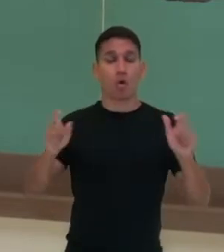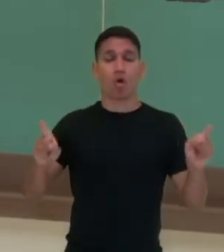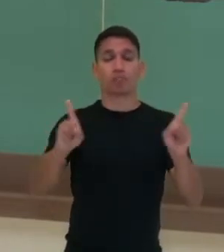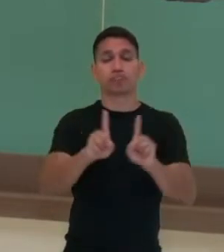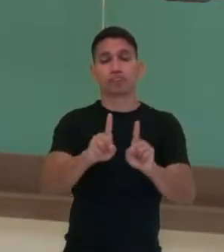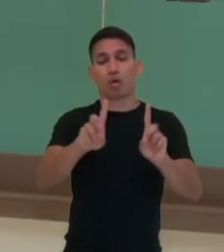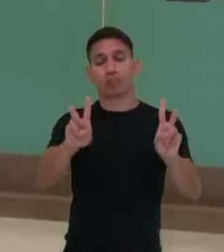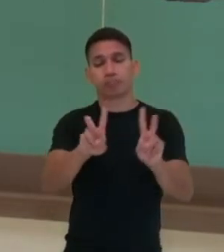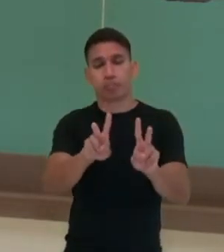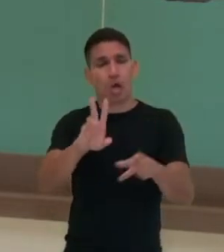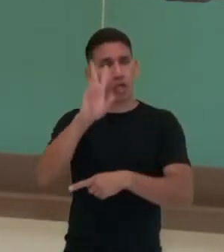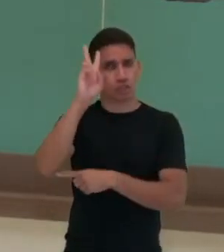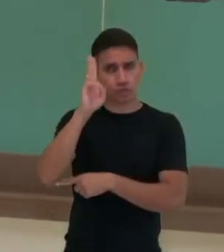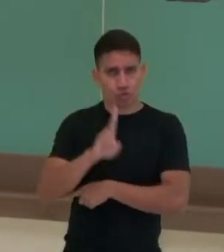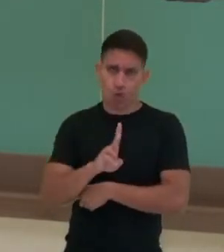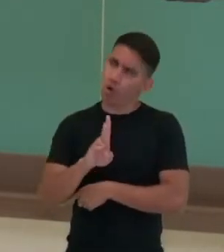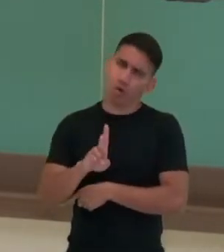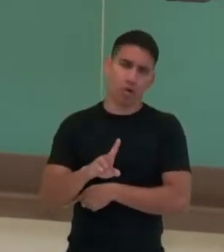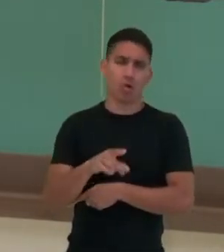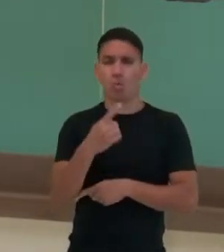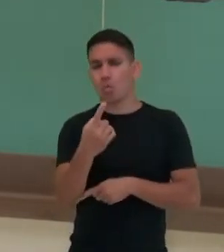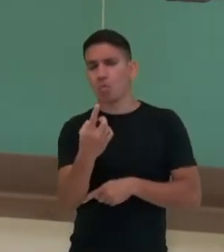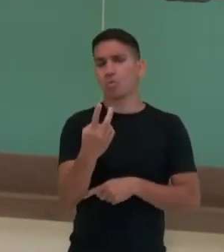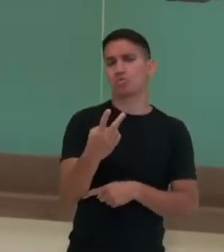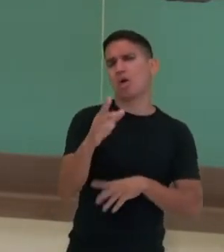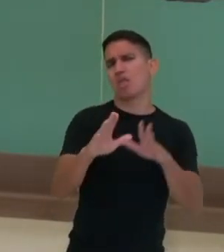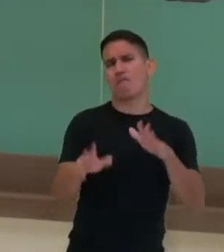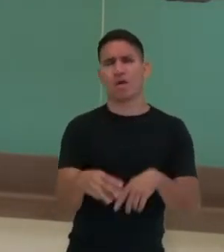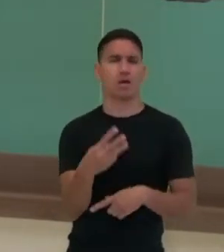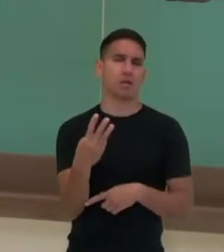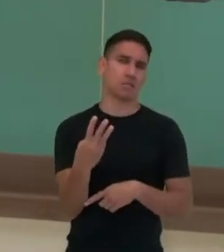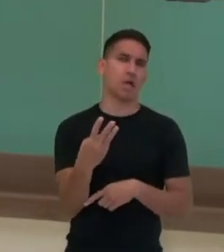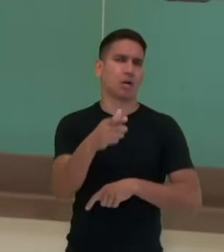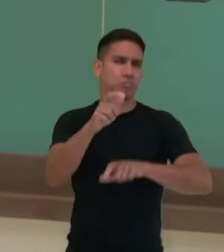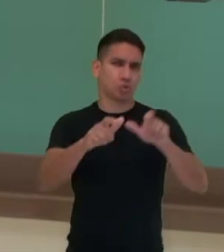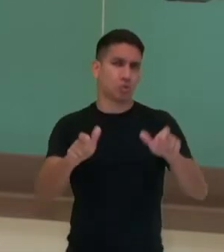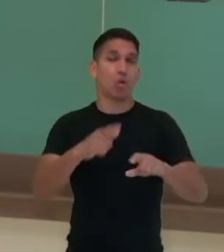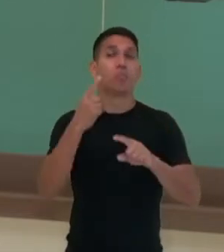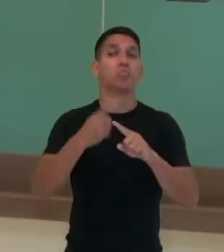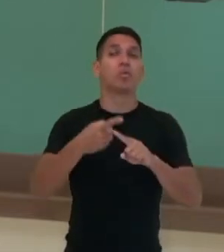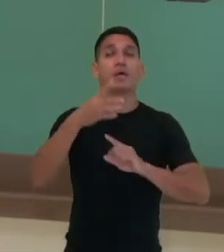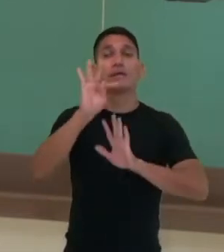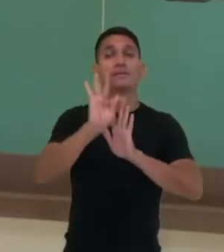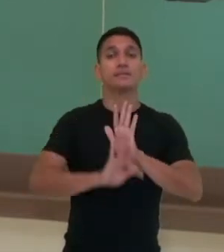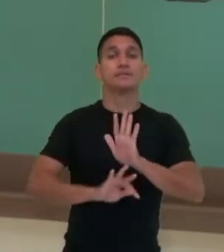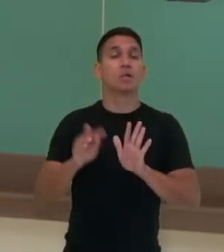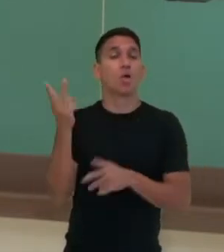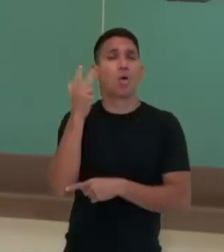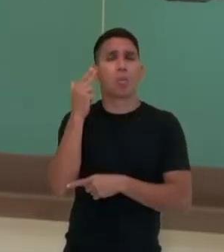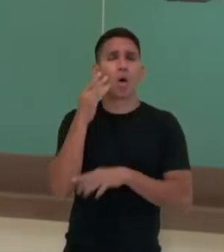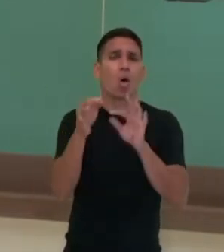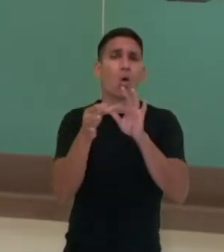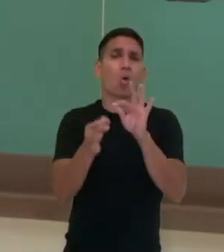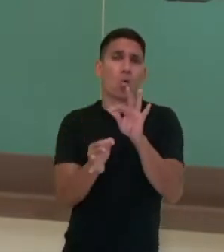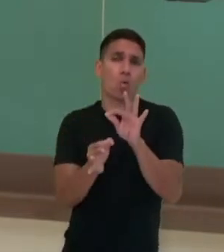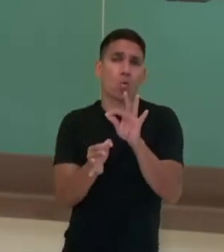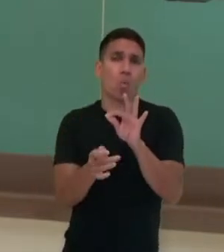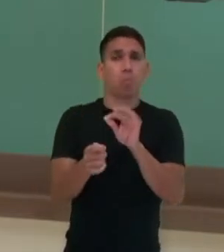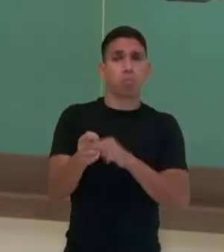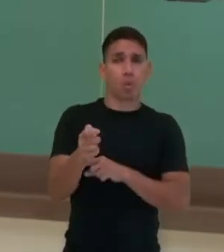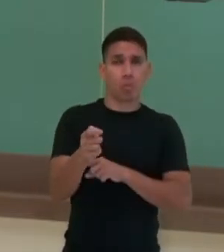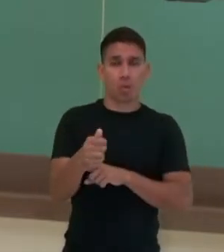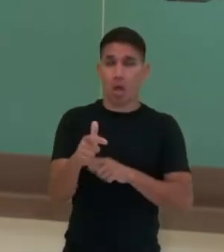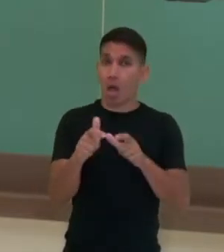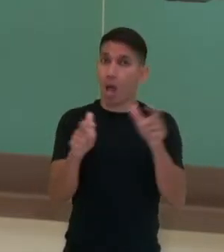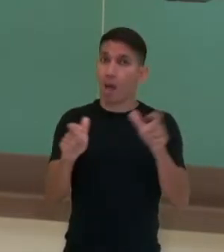tá? Então, uma, duas pessoas, talvez três, tá? Por ser um texto geralmente curto, na maioria